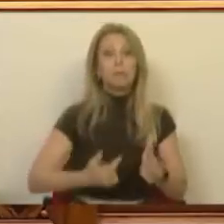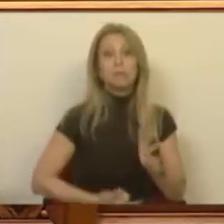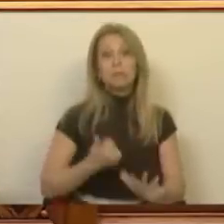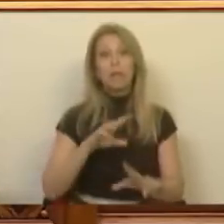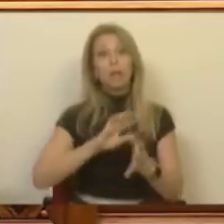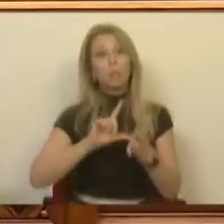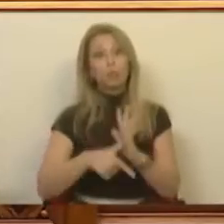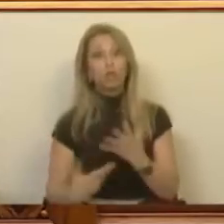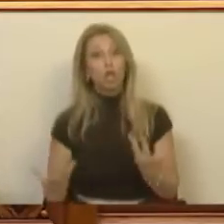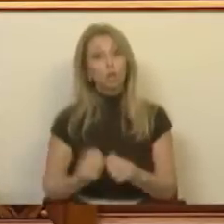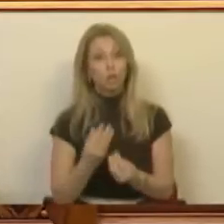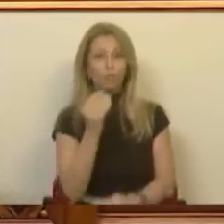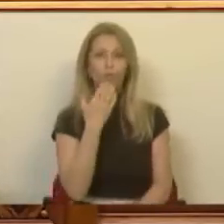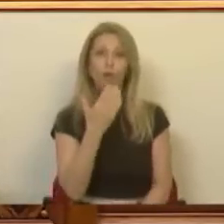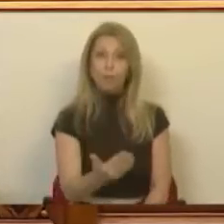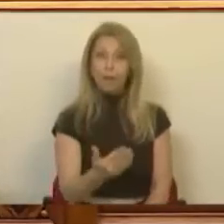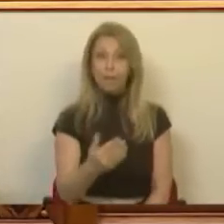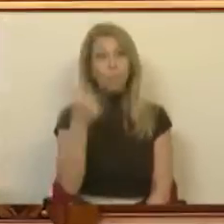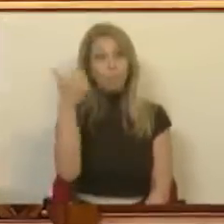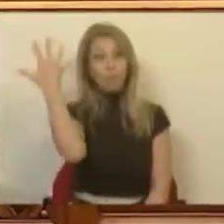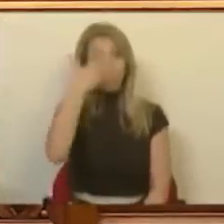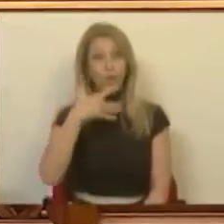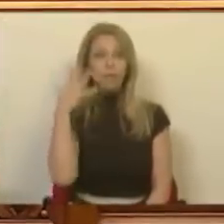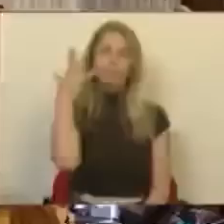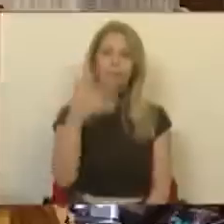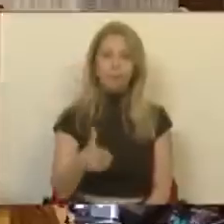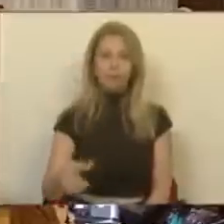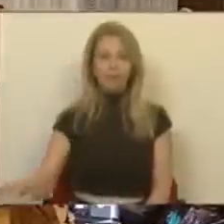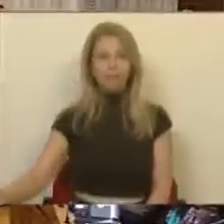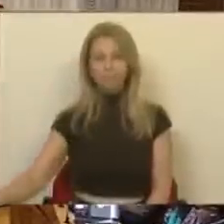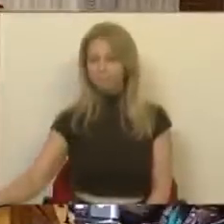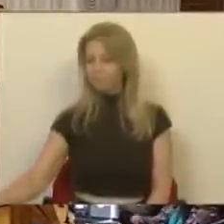arrastados muito obrigado boa noite